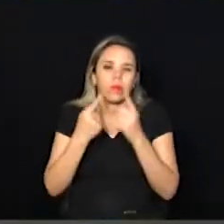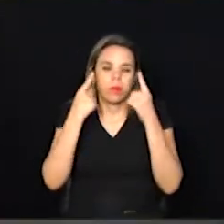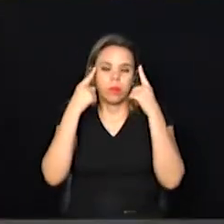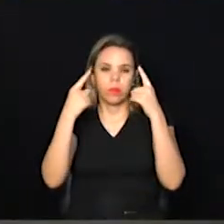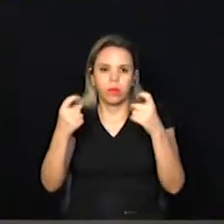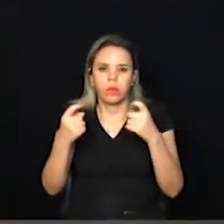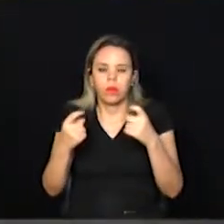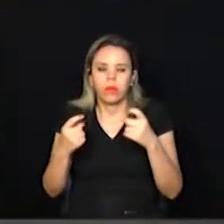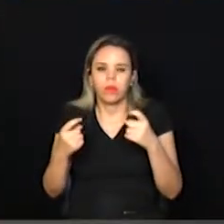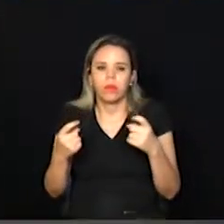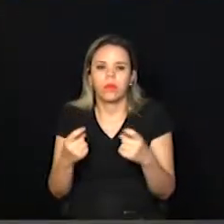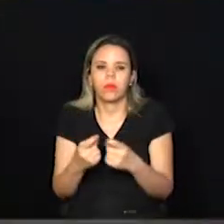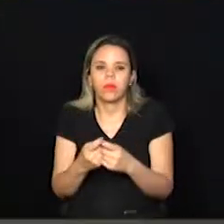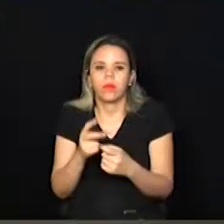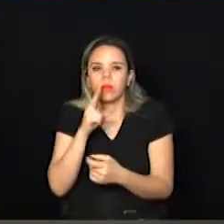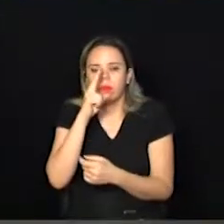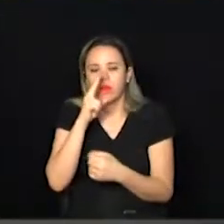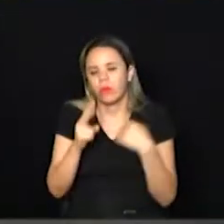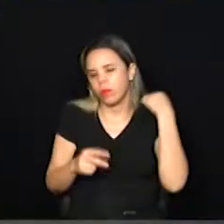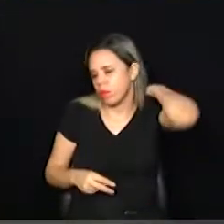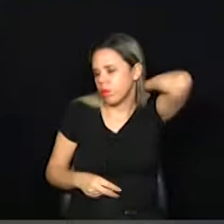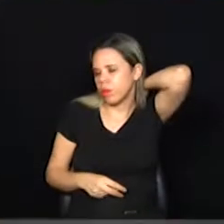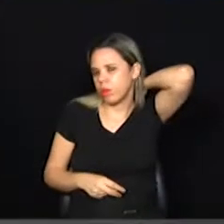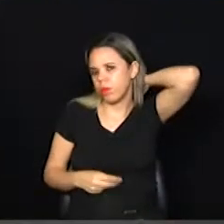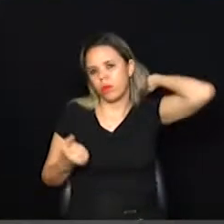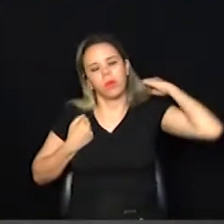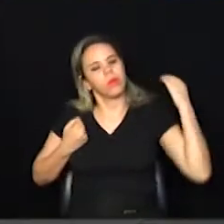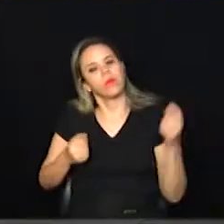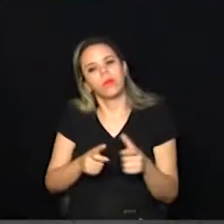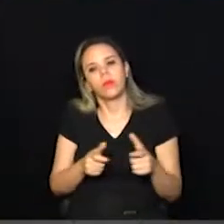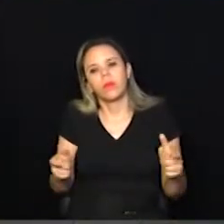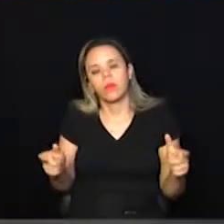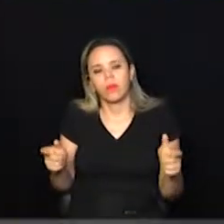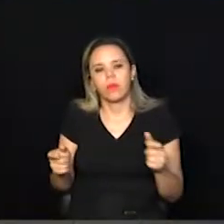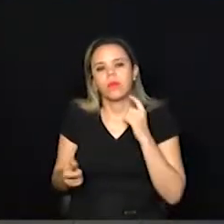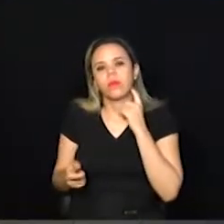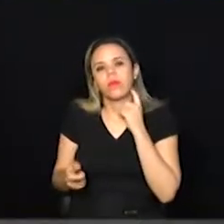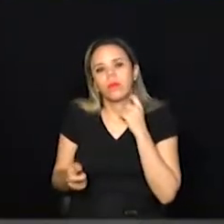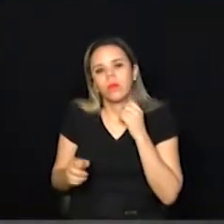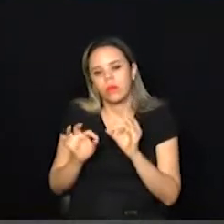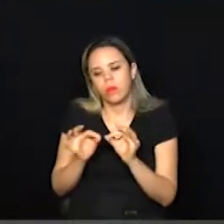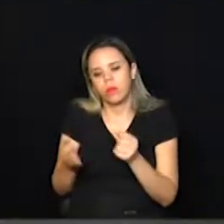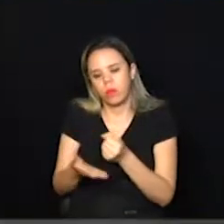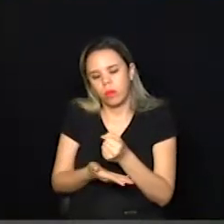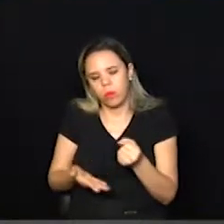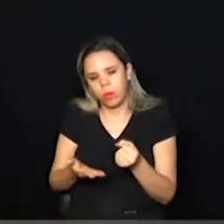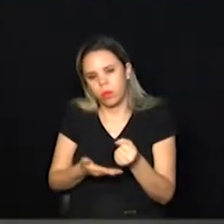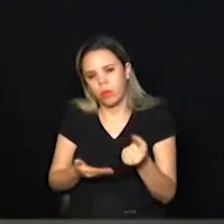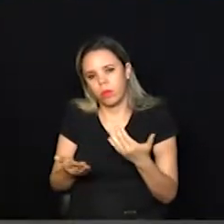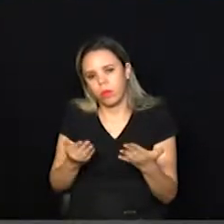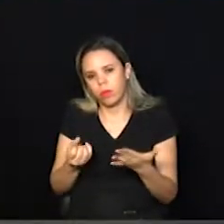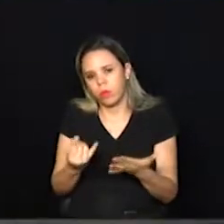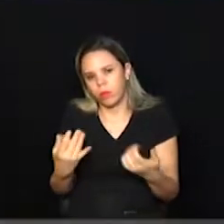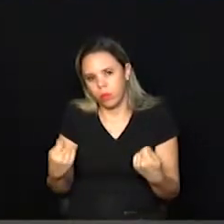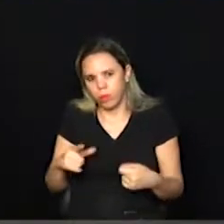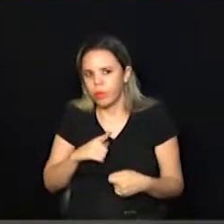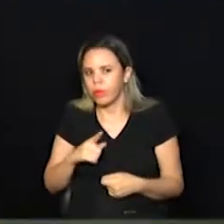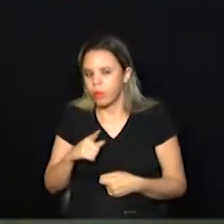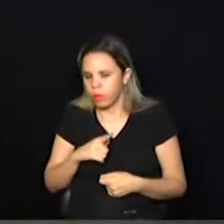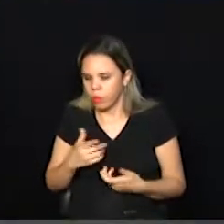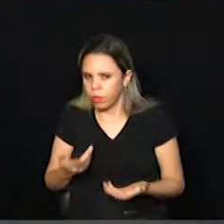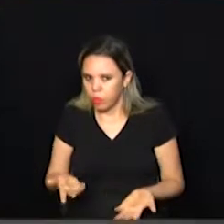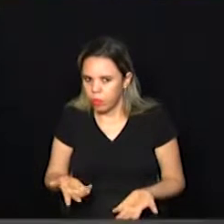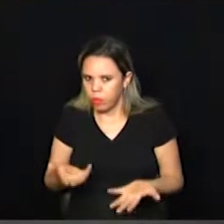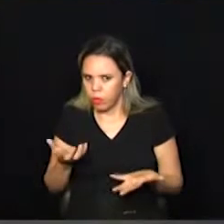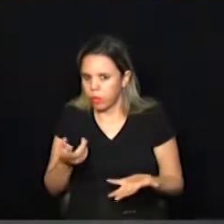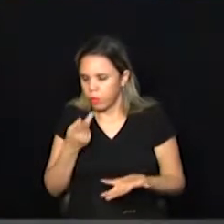são muito fortes, são números ainda pequenos diante da demanda que deve e que com certeza existe. Mas eu queria